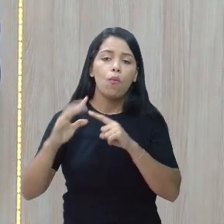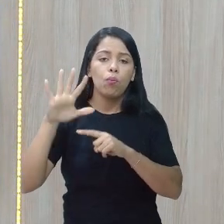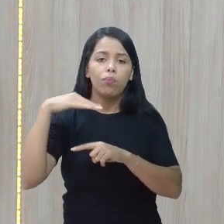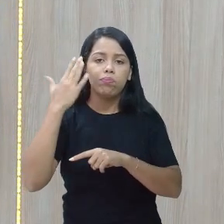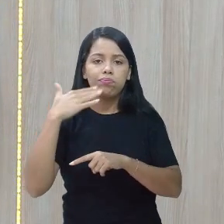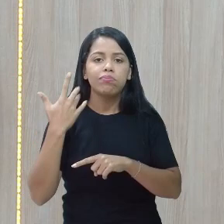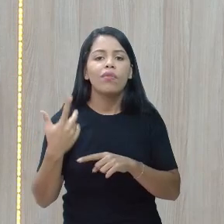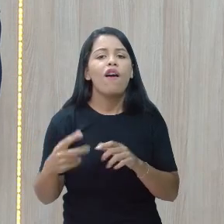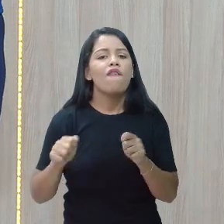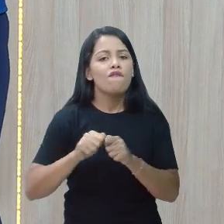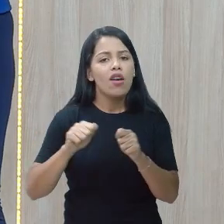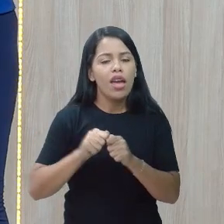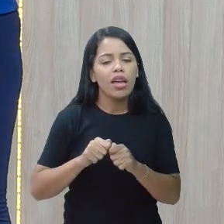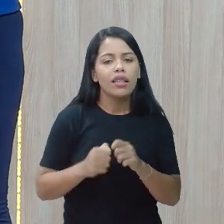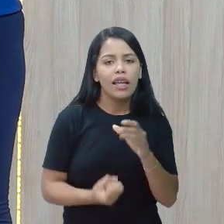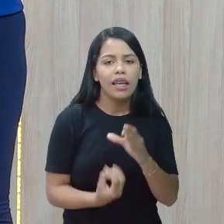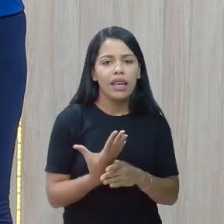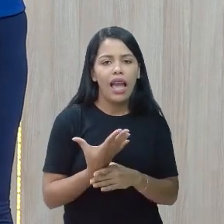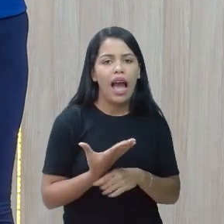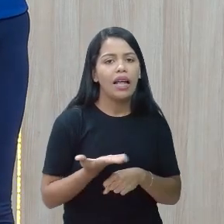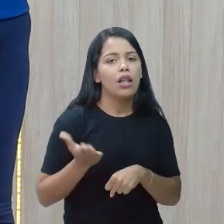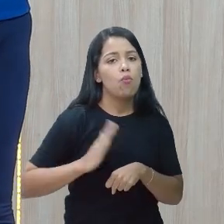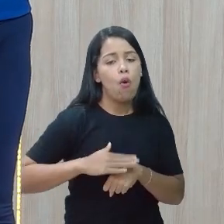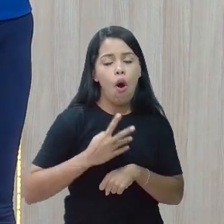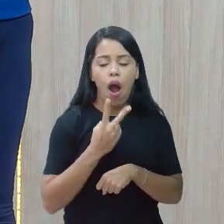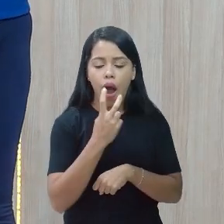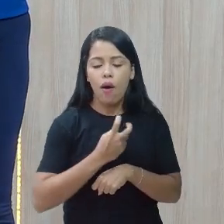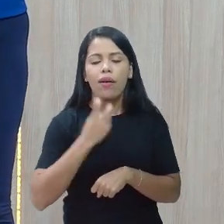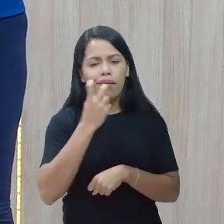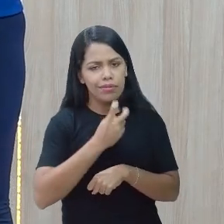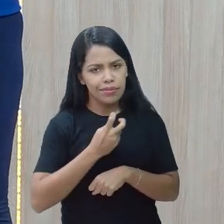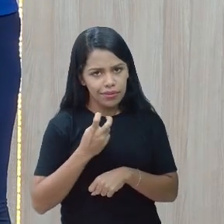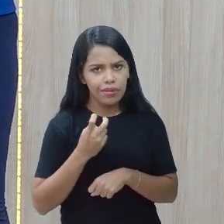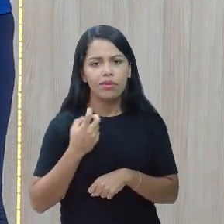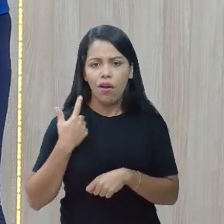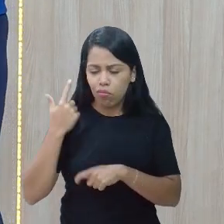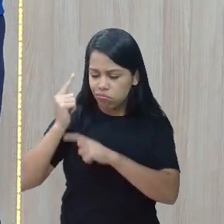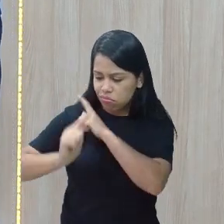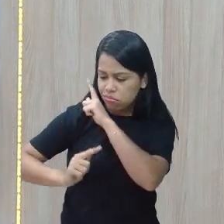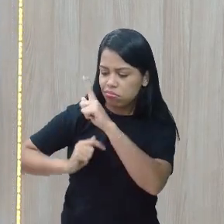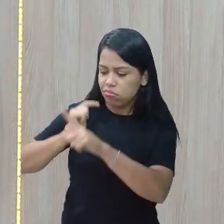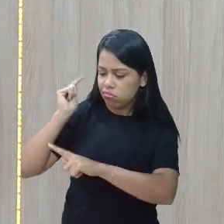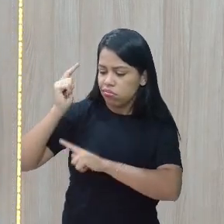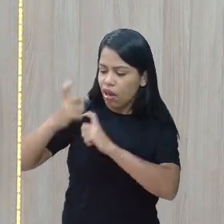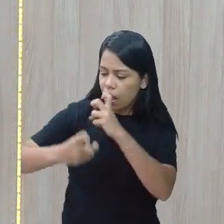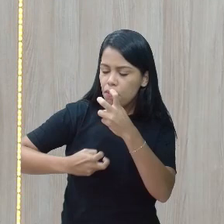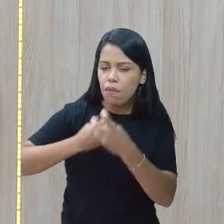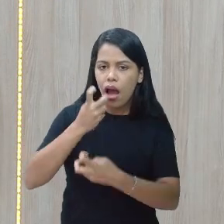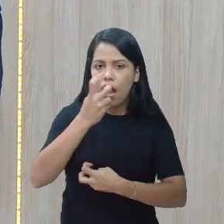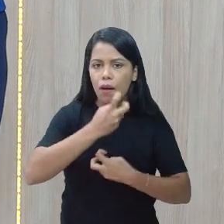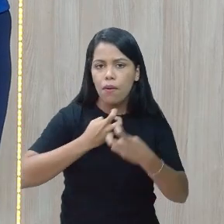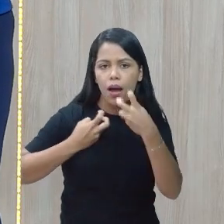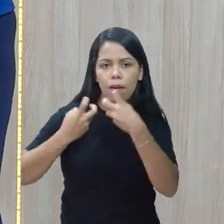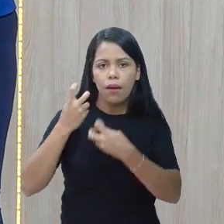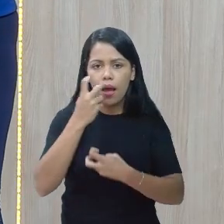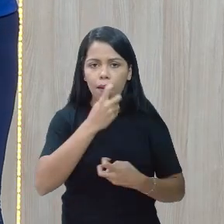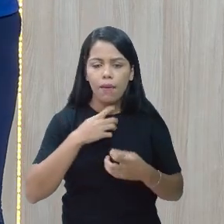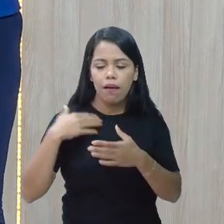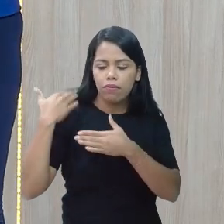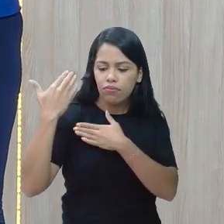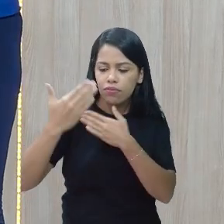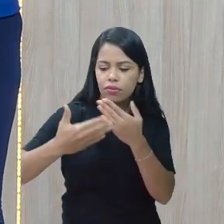é feita na oralidade mesmo, ela é passada de geração para geração, de pai para filho, ela é uma